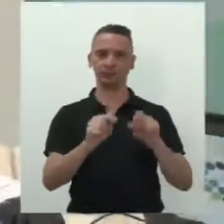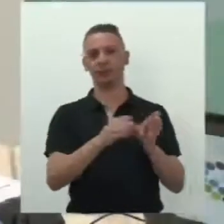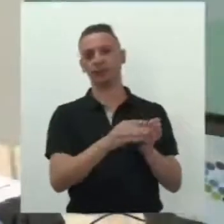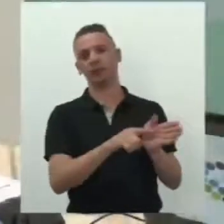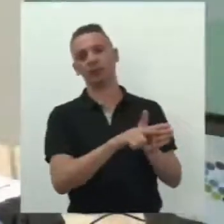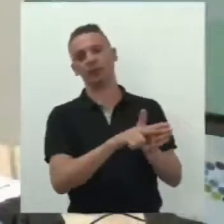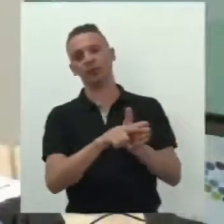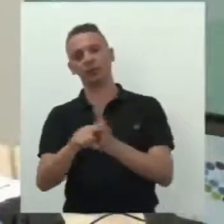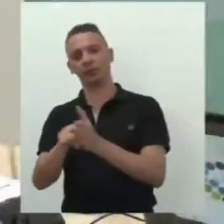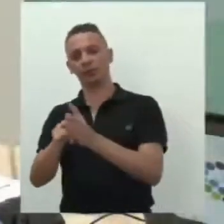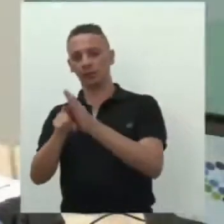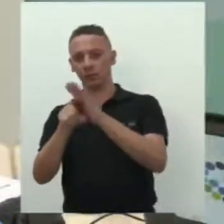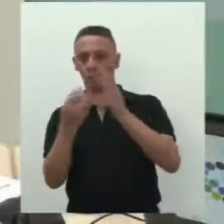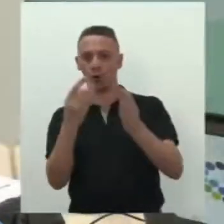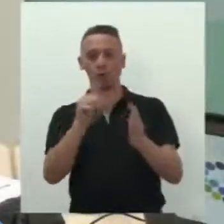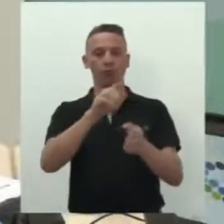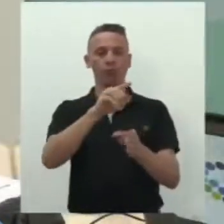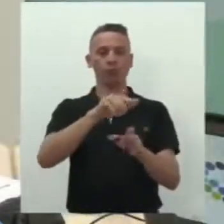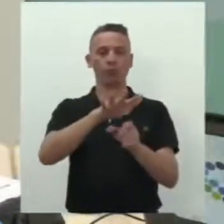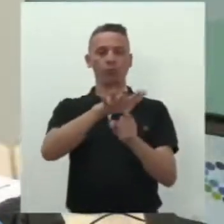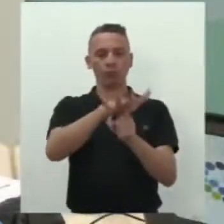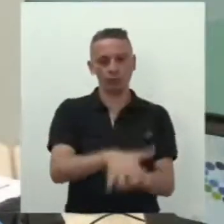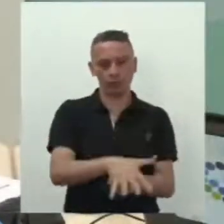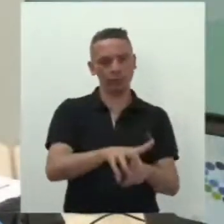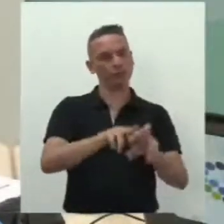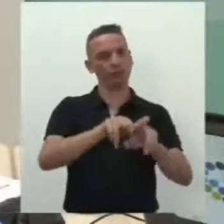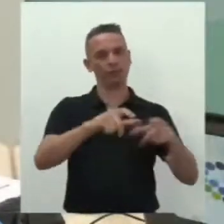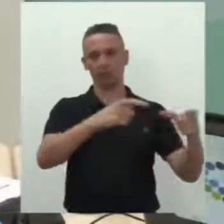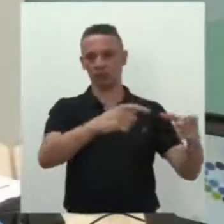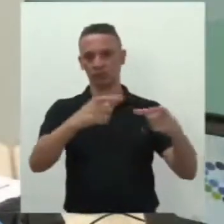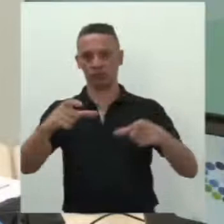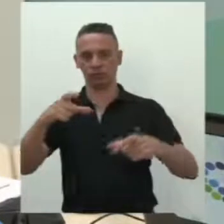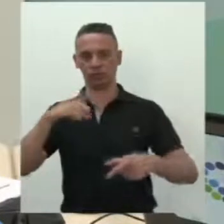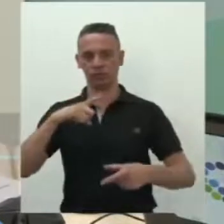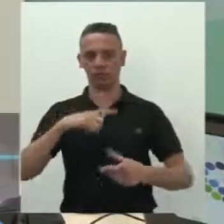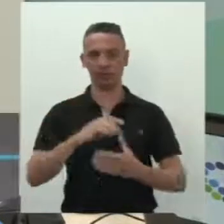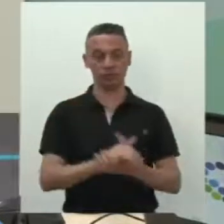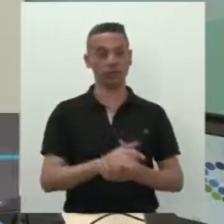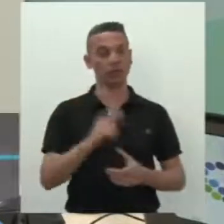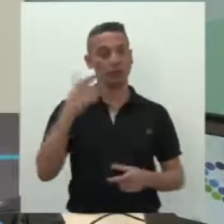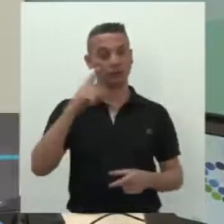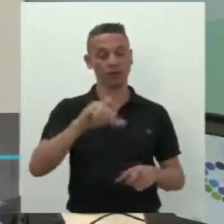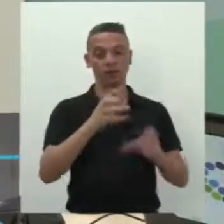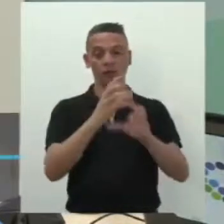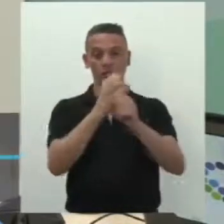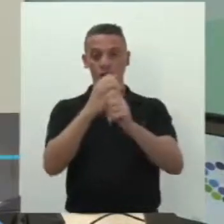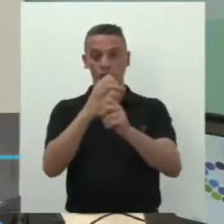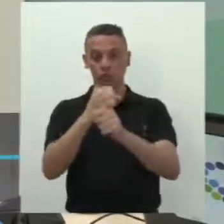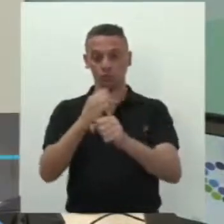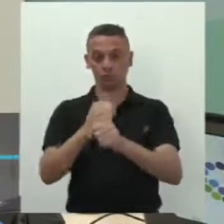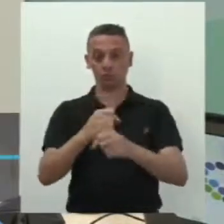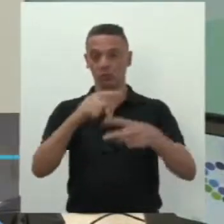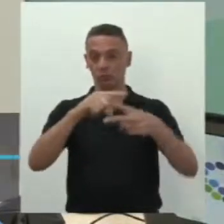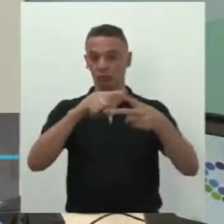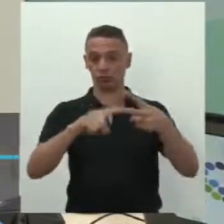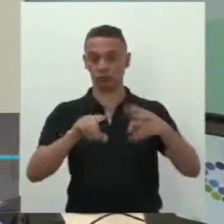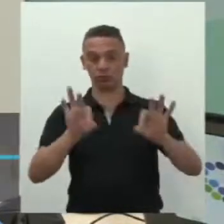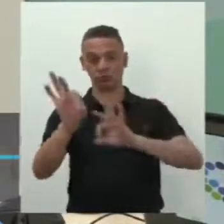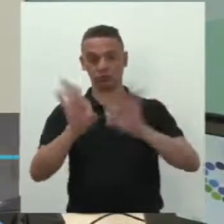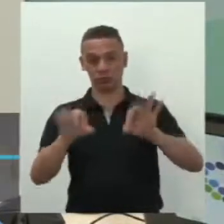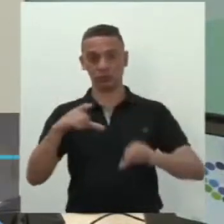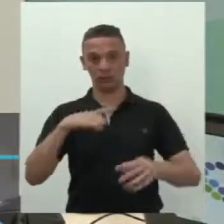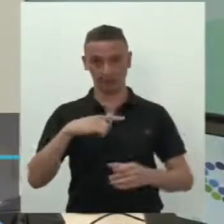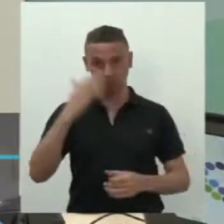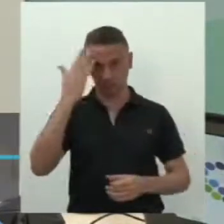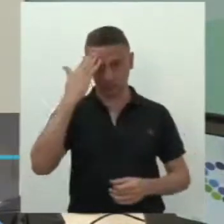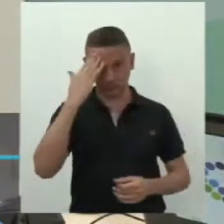arrasta para onde você quer até onde você quer que esse conjunto de dados vá. Aí, no caso, ele vai somar os dois conjuntos de dados,